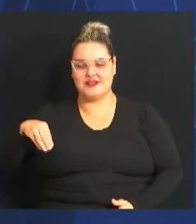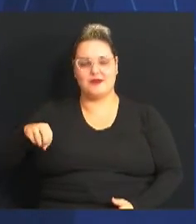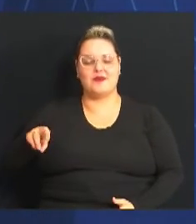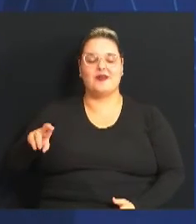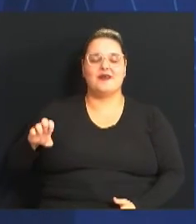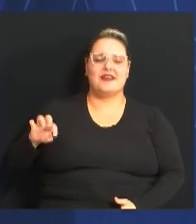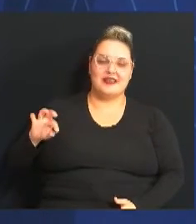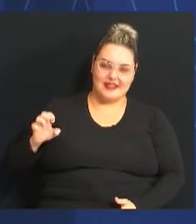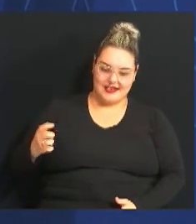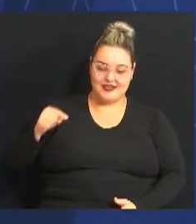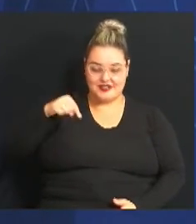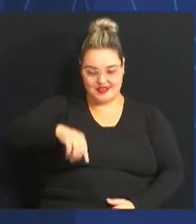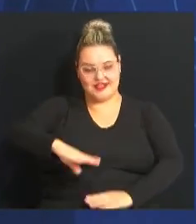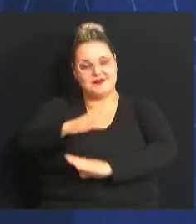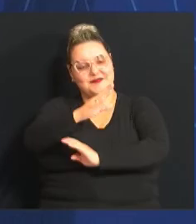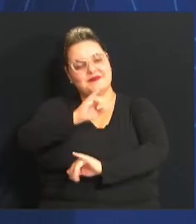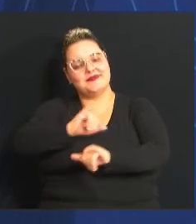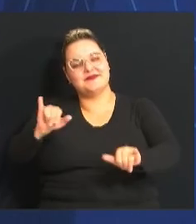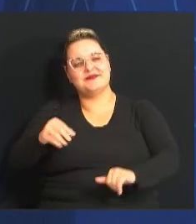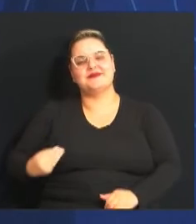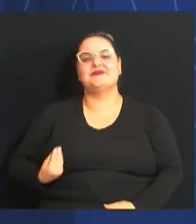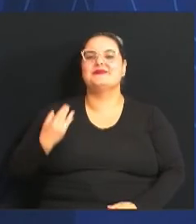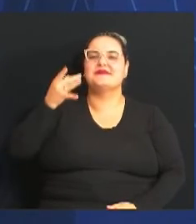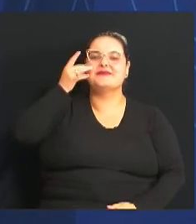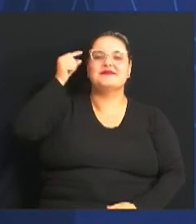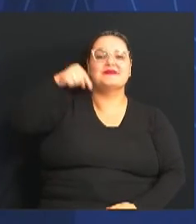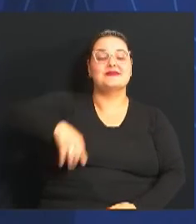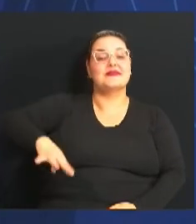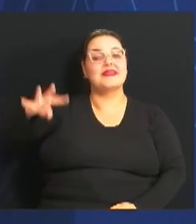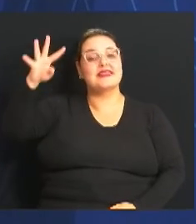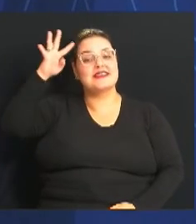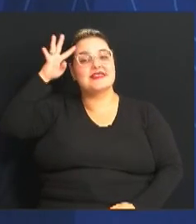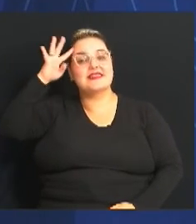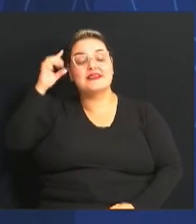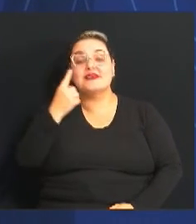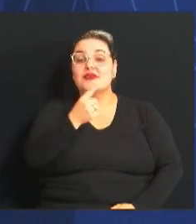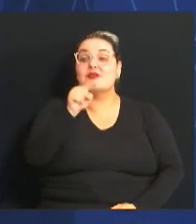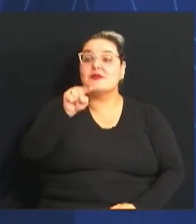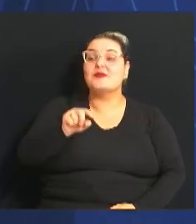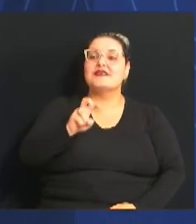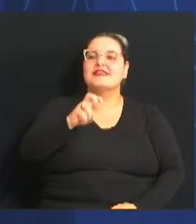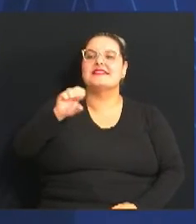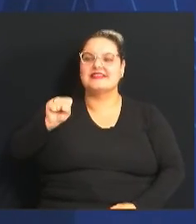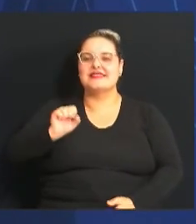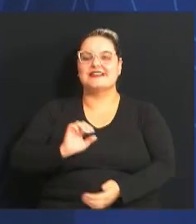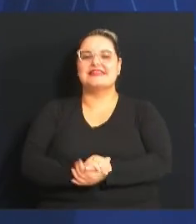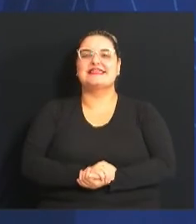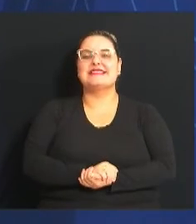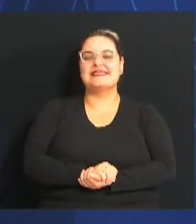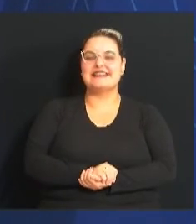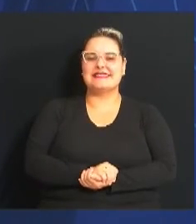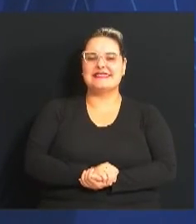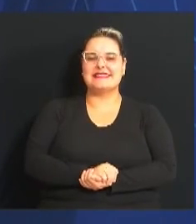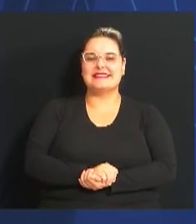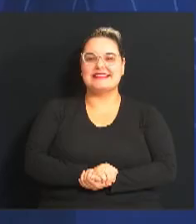nosso Câmara Notícia, ao vivo nesta quarta-feira, 1h58 agora.